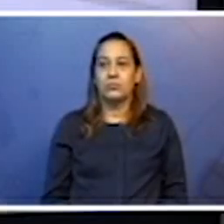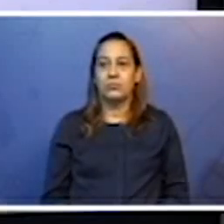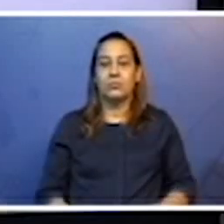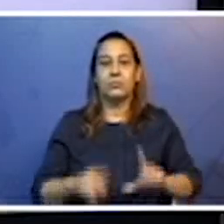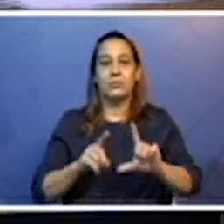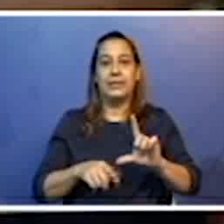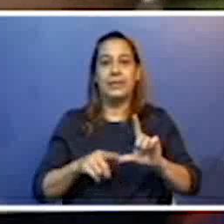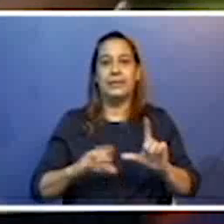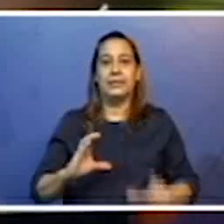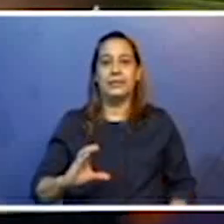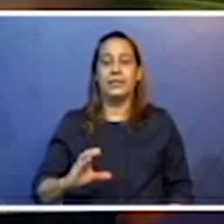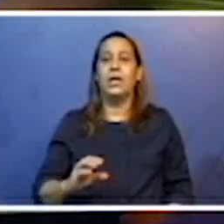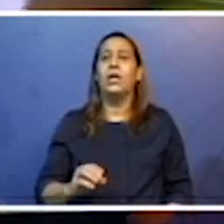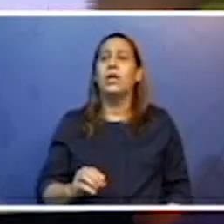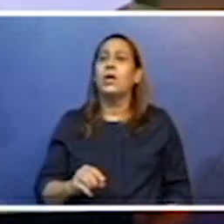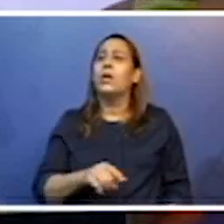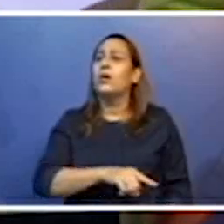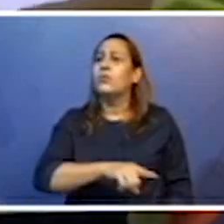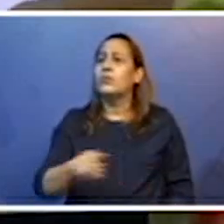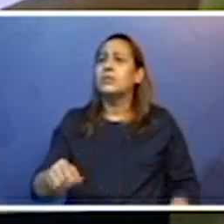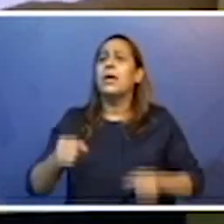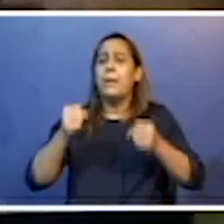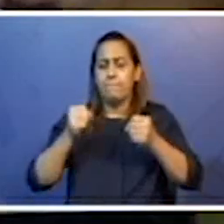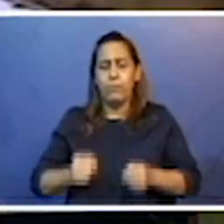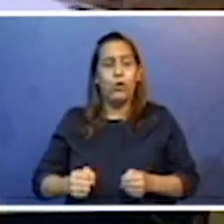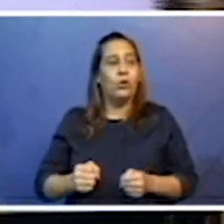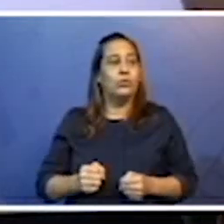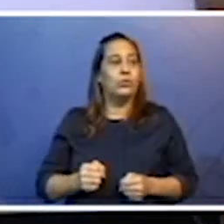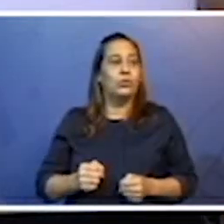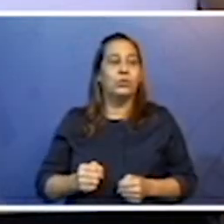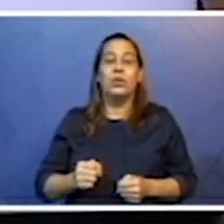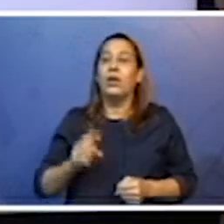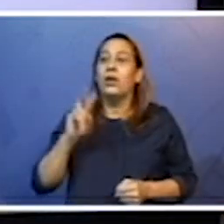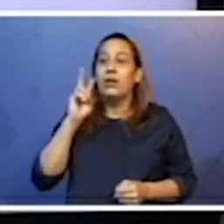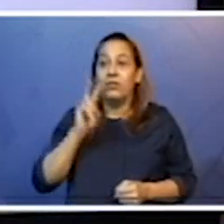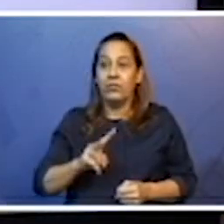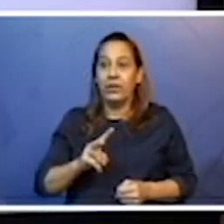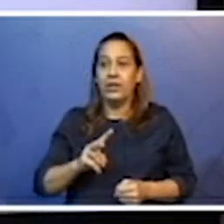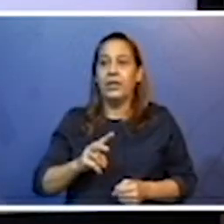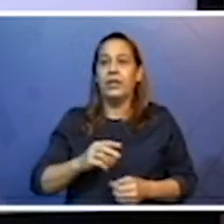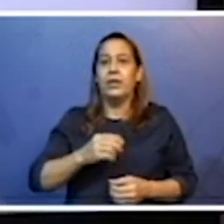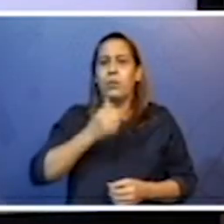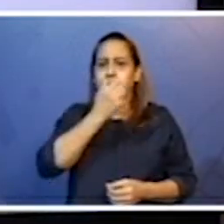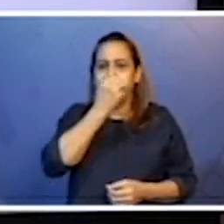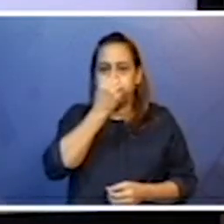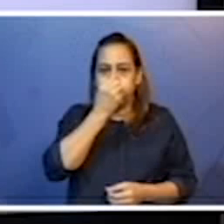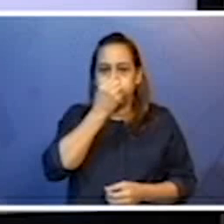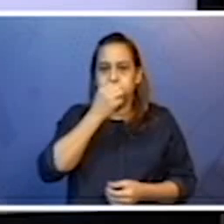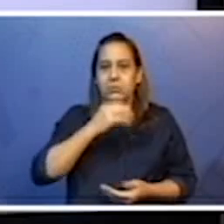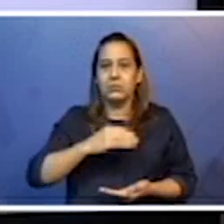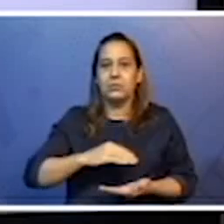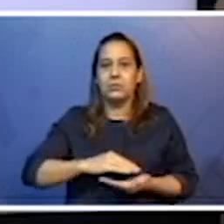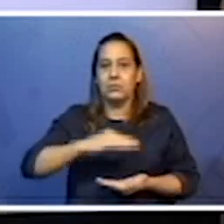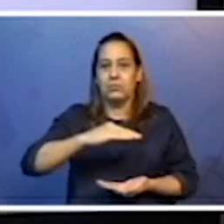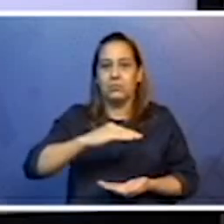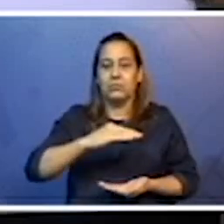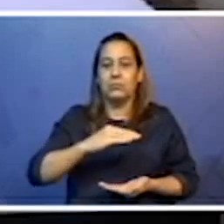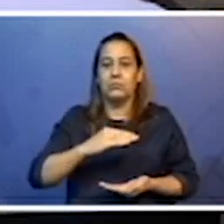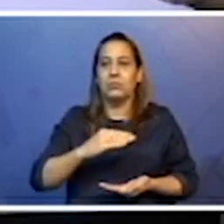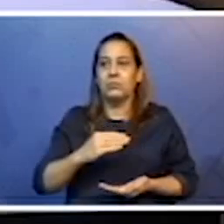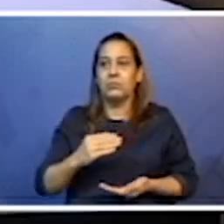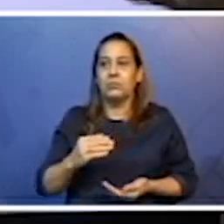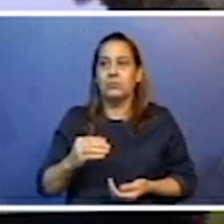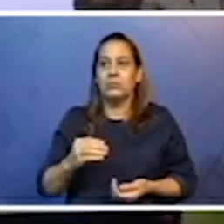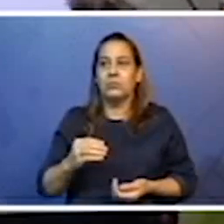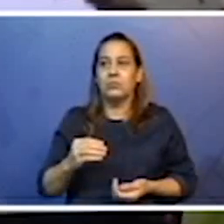Letra C. O que pode dizer sobre a capacidade do recipiente A com o recipiente 1? O que